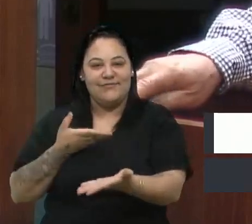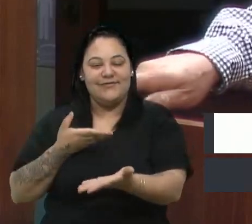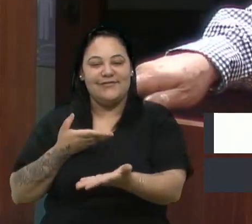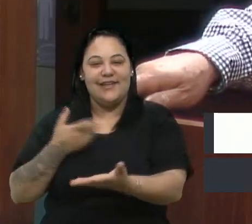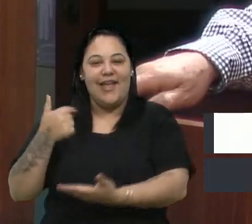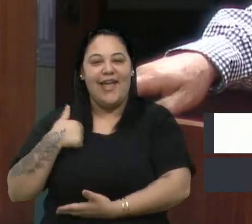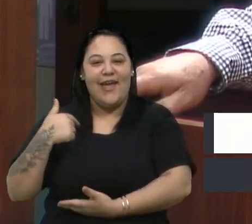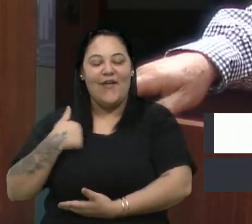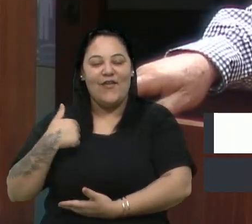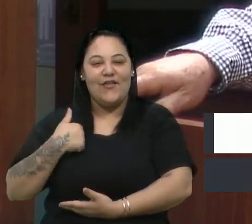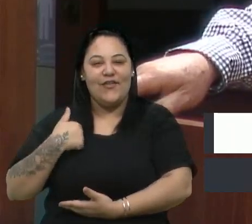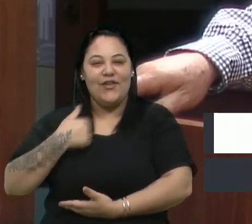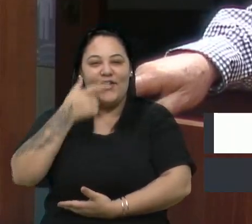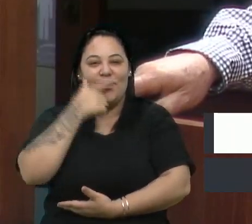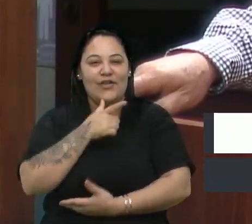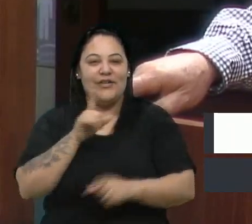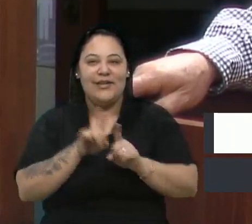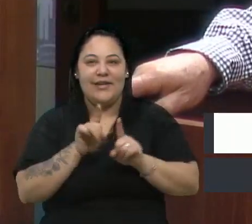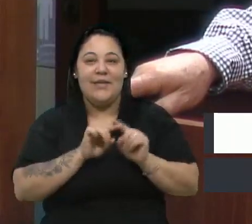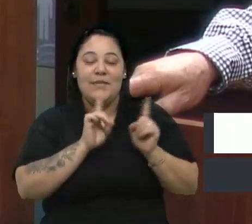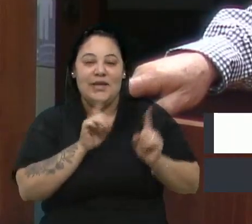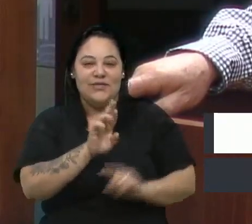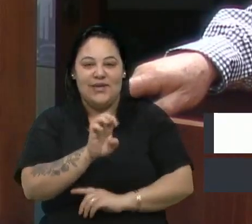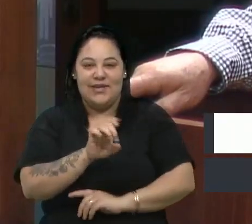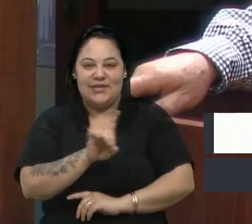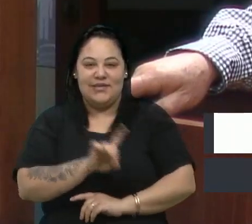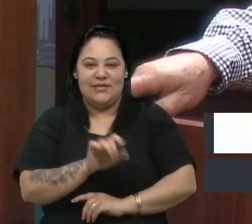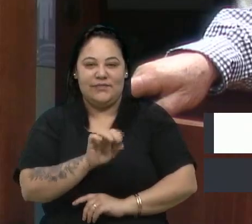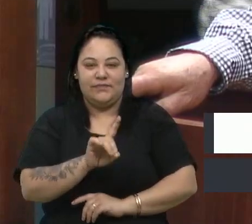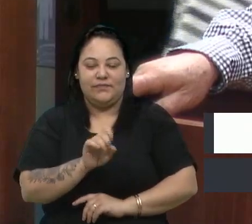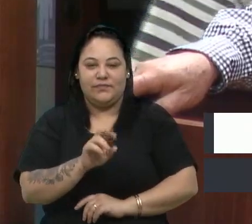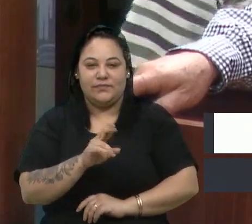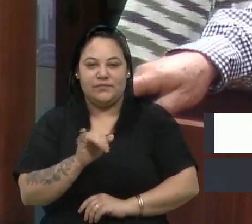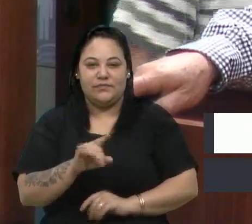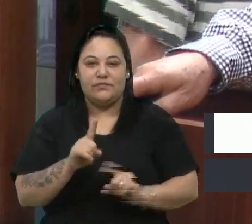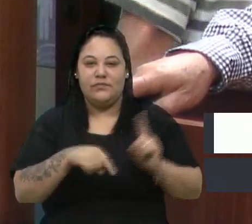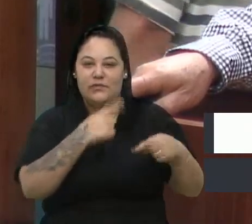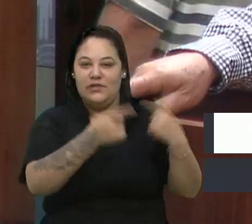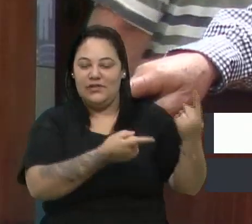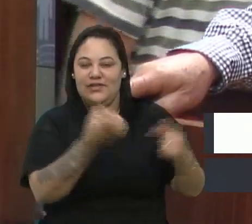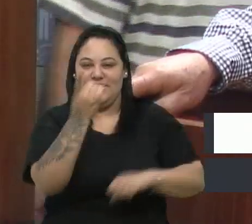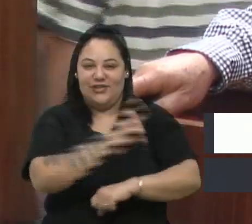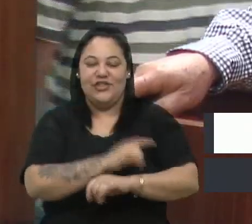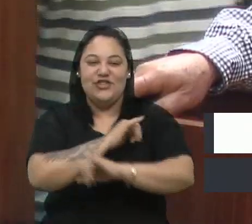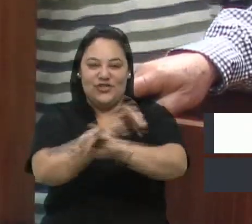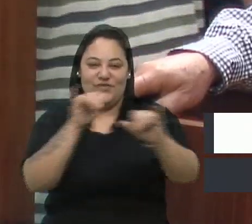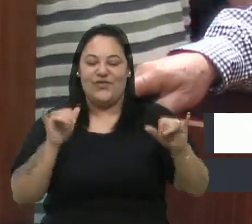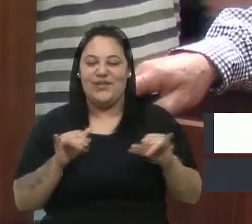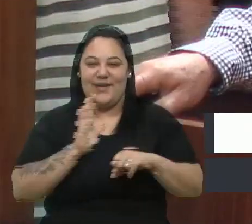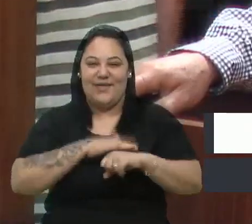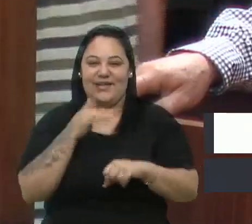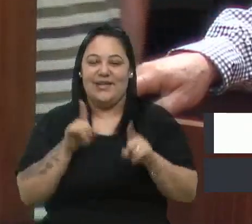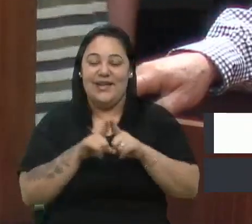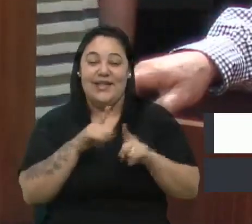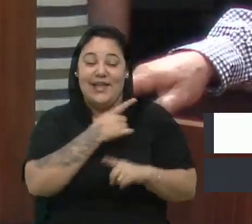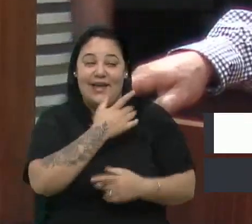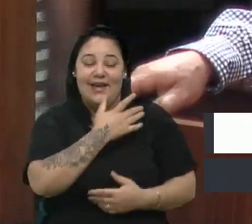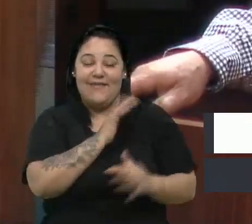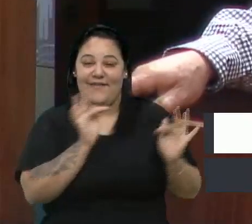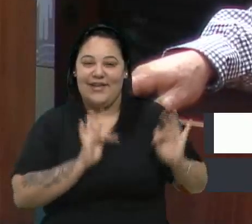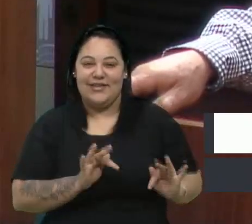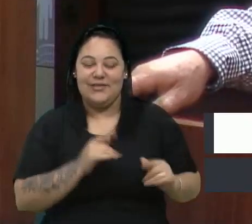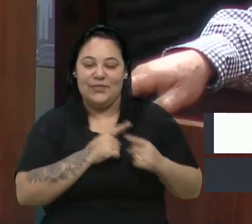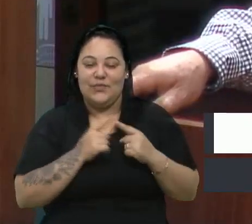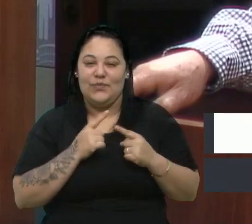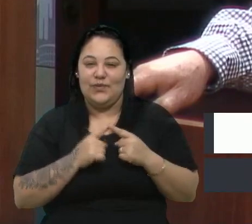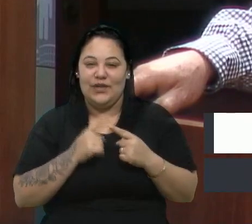rezador está aqui. Nos próximos dias a gente vai divulgar mais. Está muito contente porque iniciaram as obras de uma luta muito grande